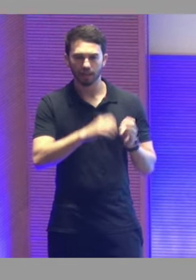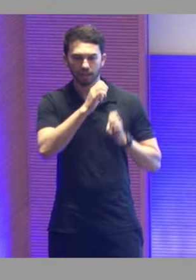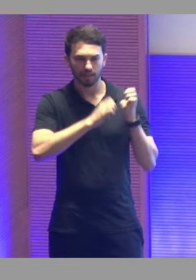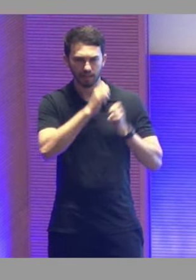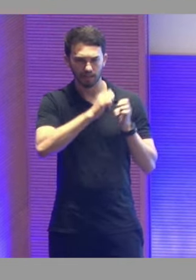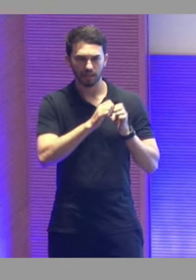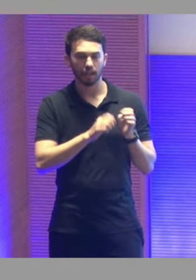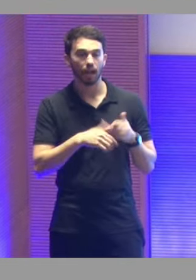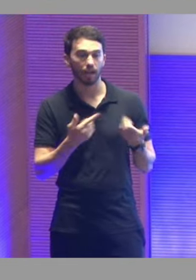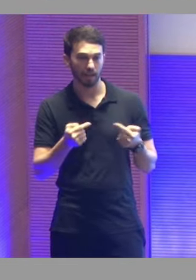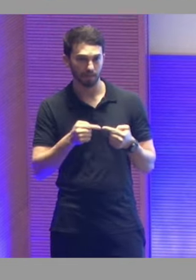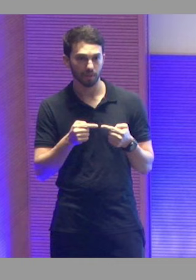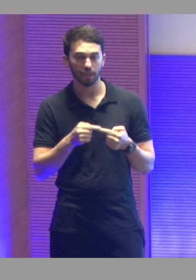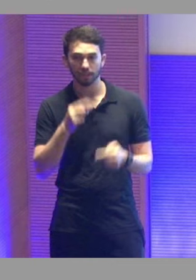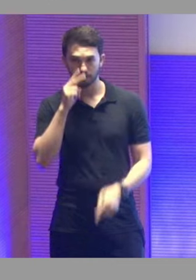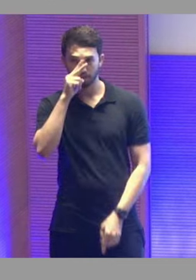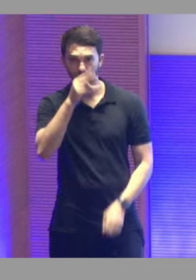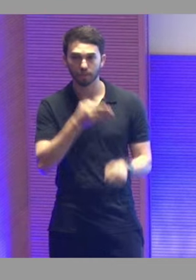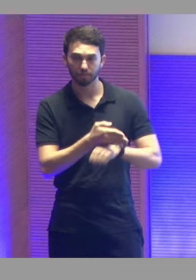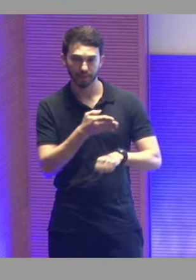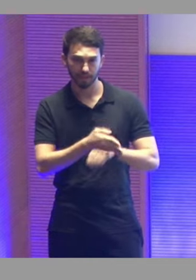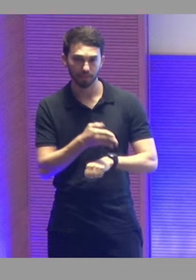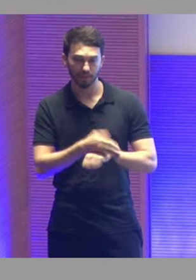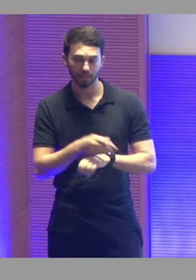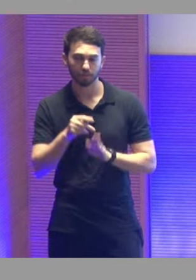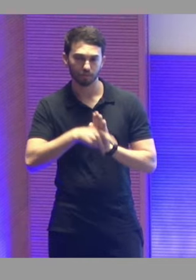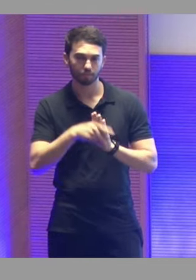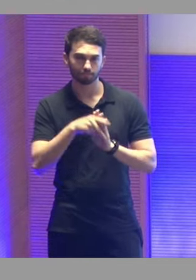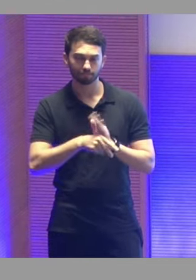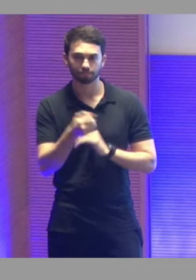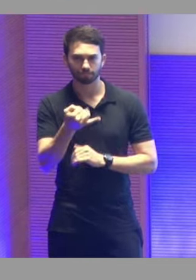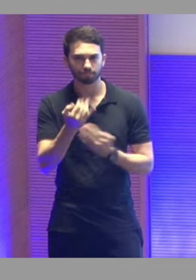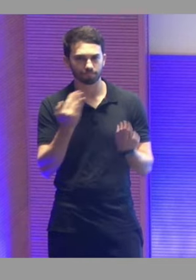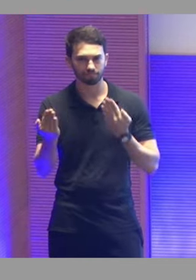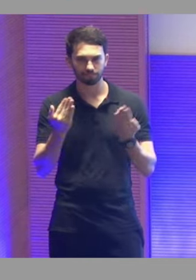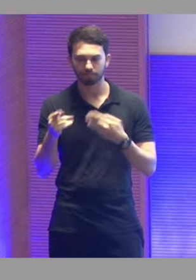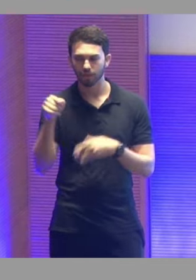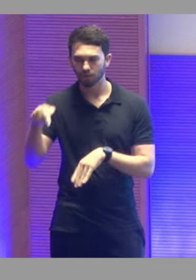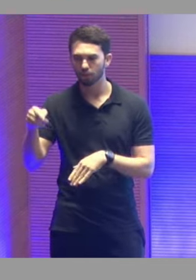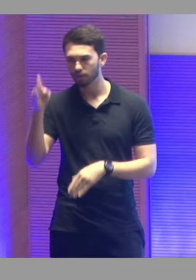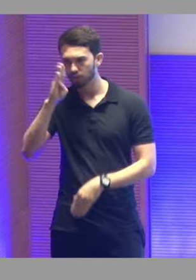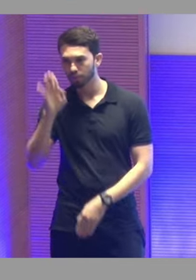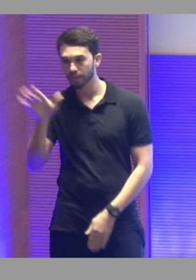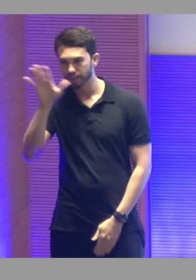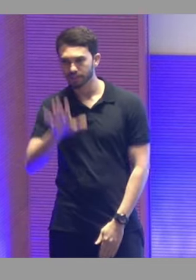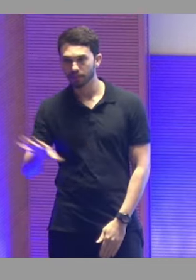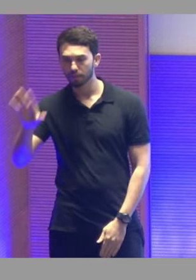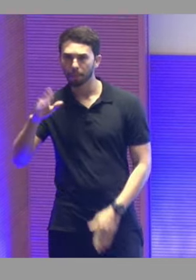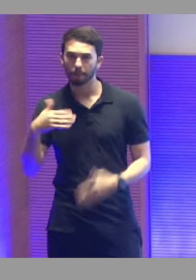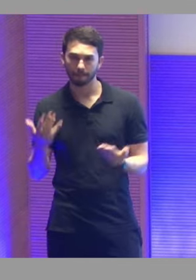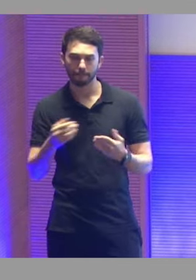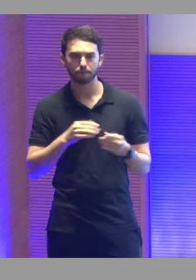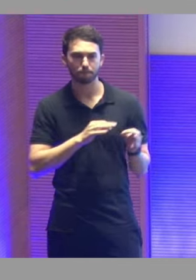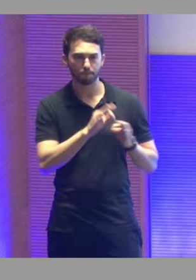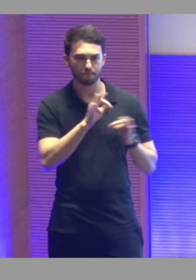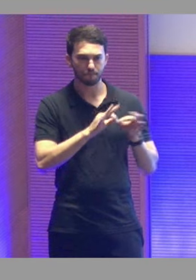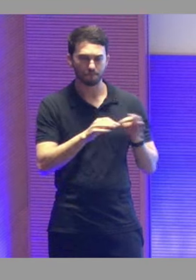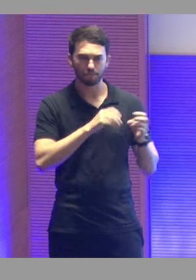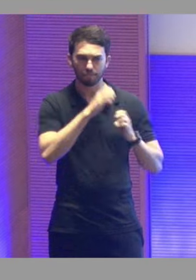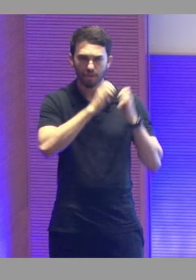estacionária possui uma grande representatividade no programa quando comparados com as emissões nacionais então processos industriais cerca de